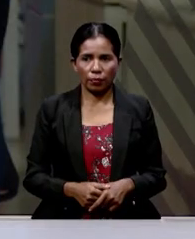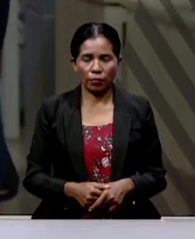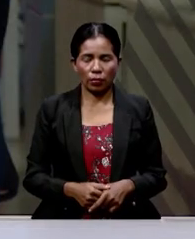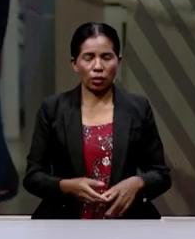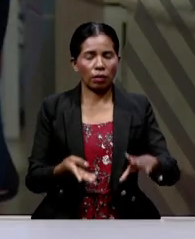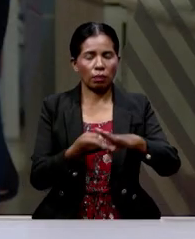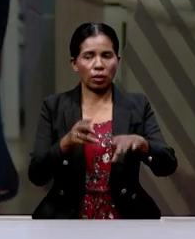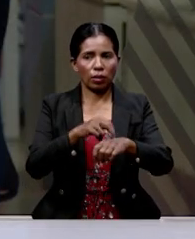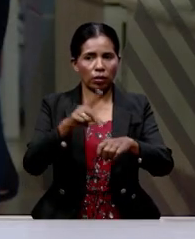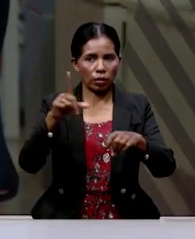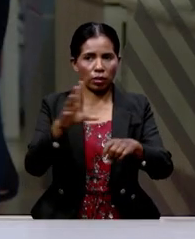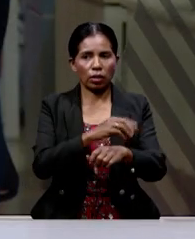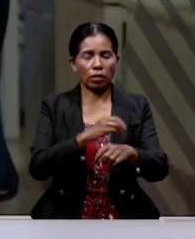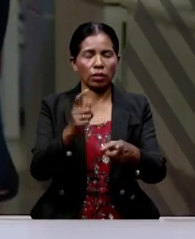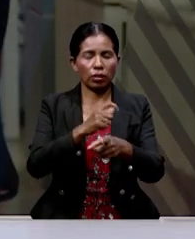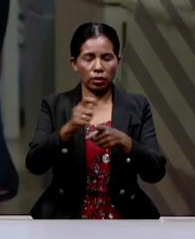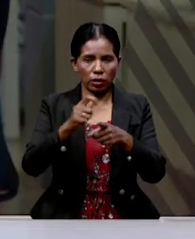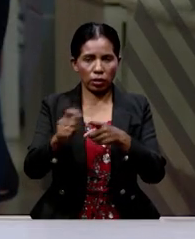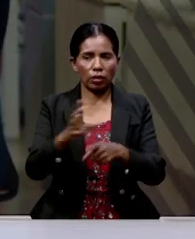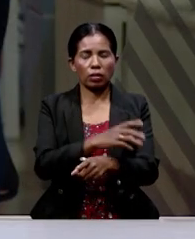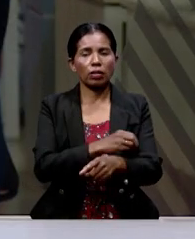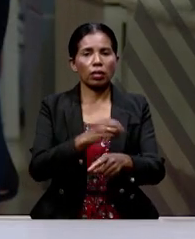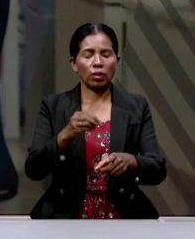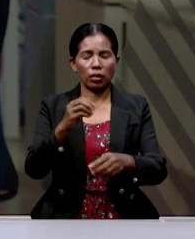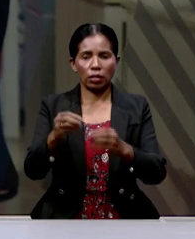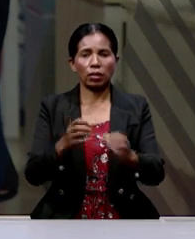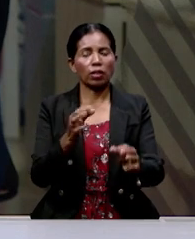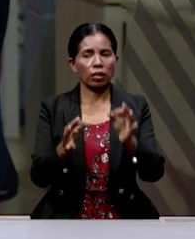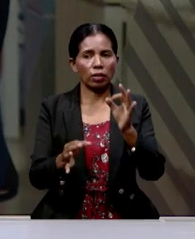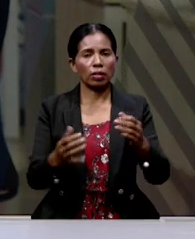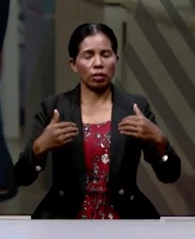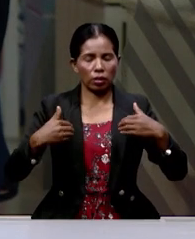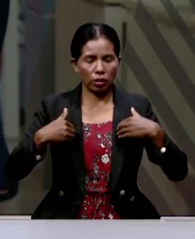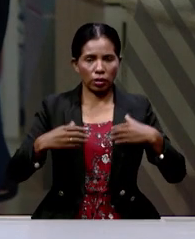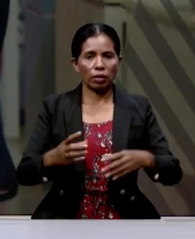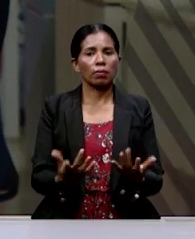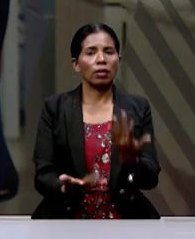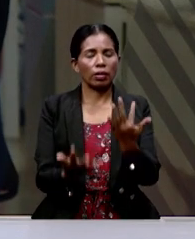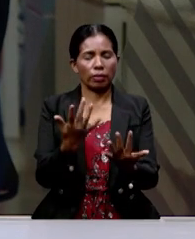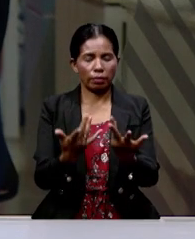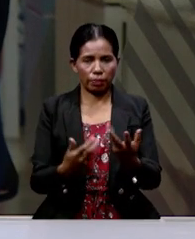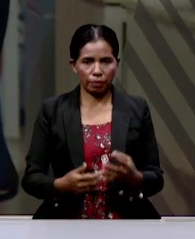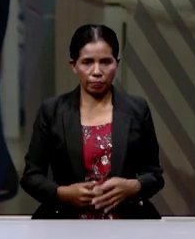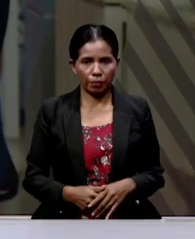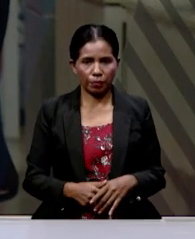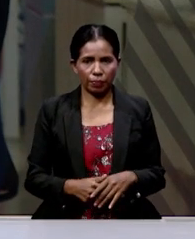Banco Nacional Ultramarino pratica exercício simulação, cara que acontece incêndio.